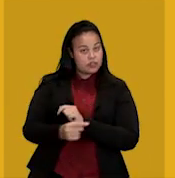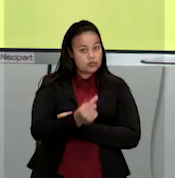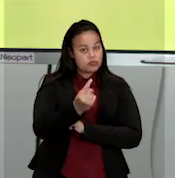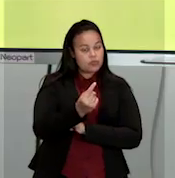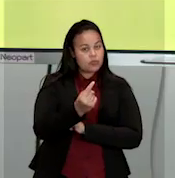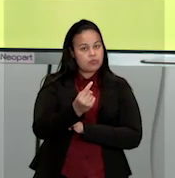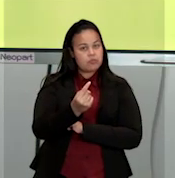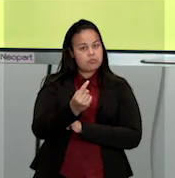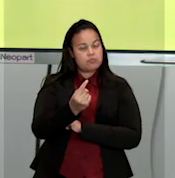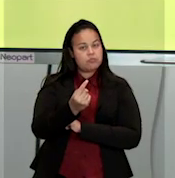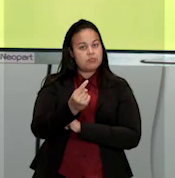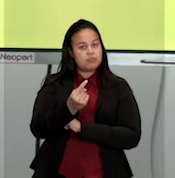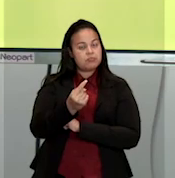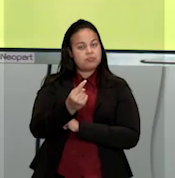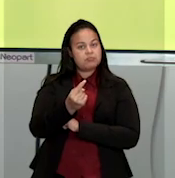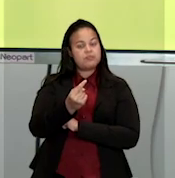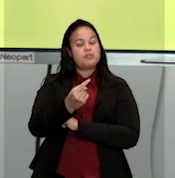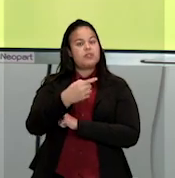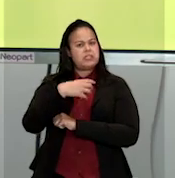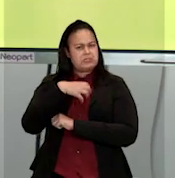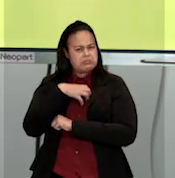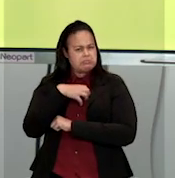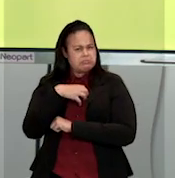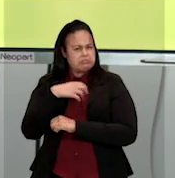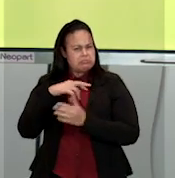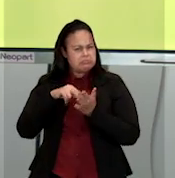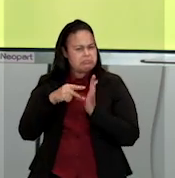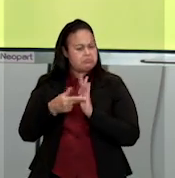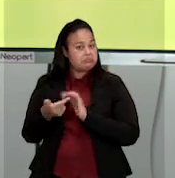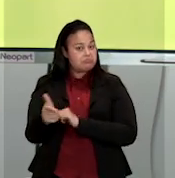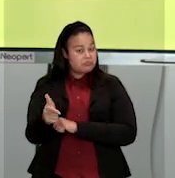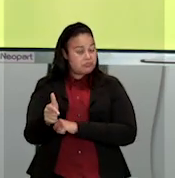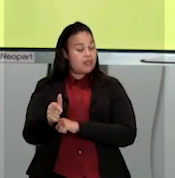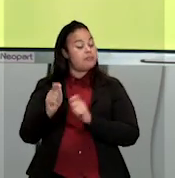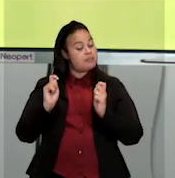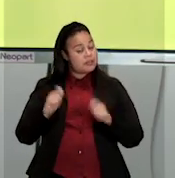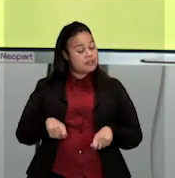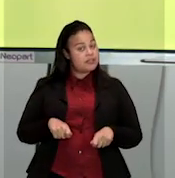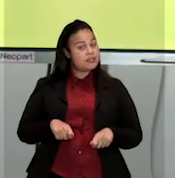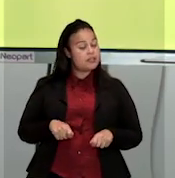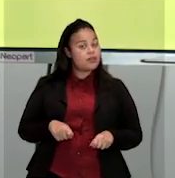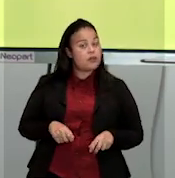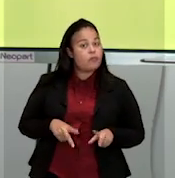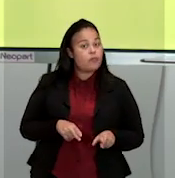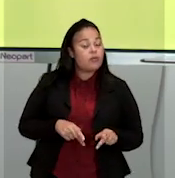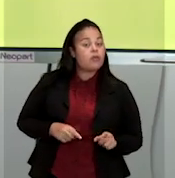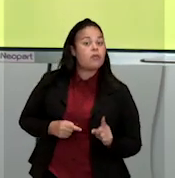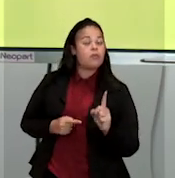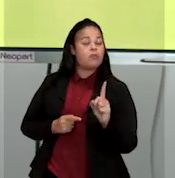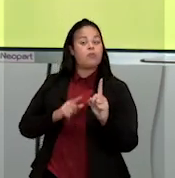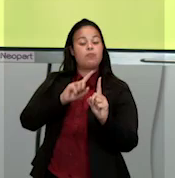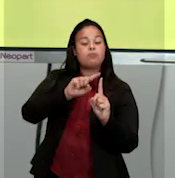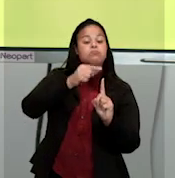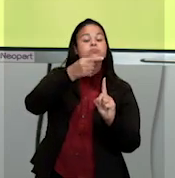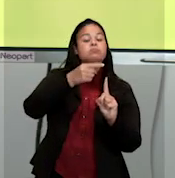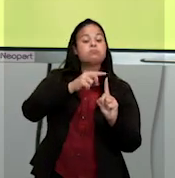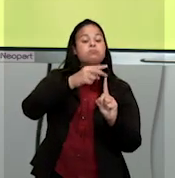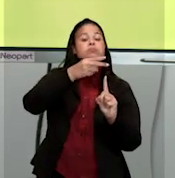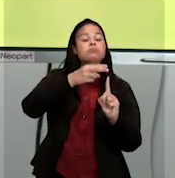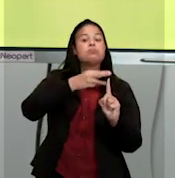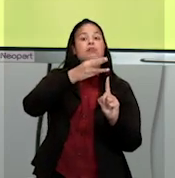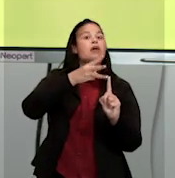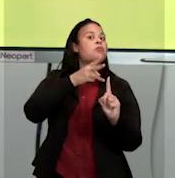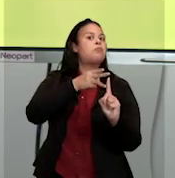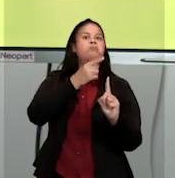faz sentido. No caso dele ser igual a 1, todo 1 elevado a qualquer número vai dar sempre 1, então